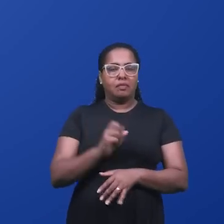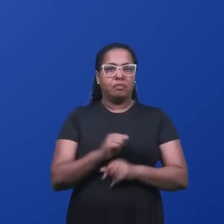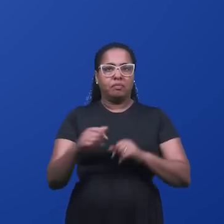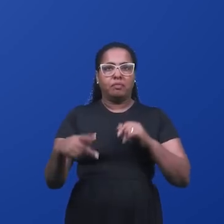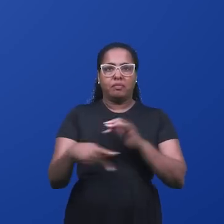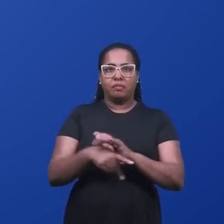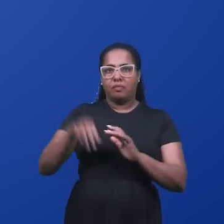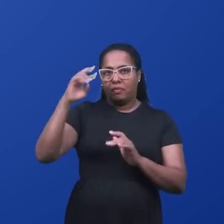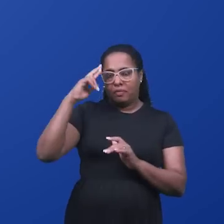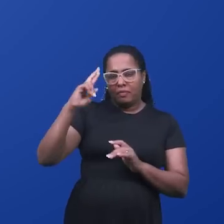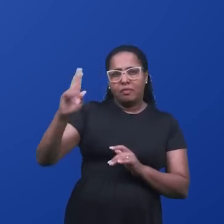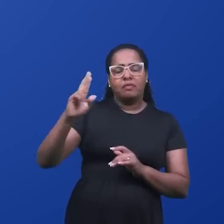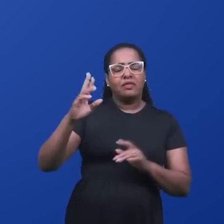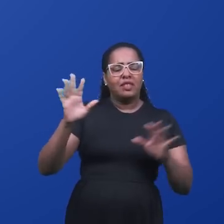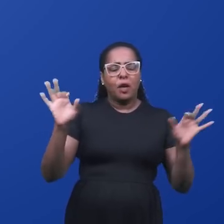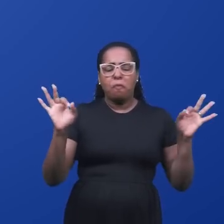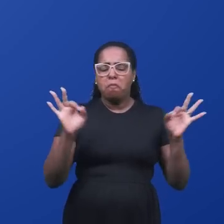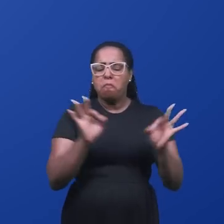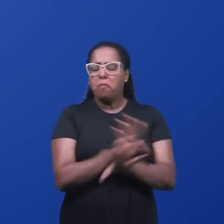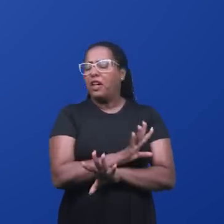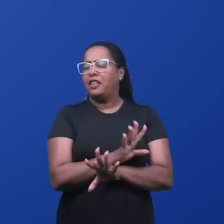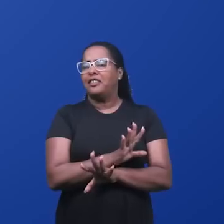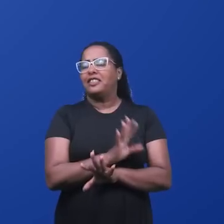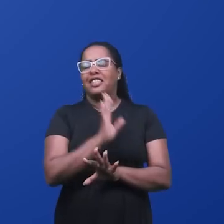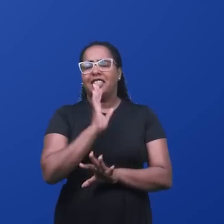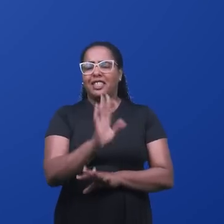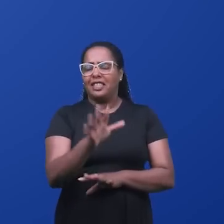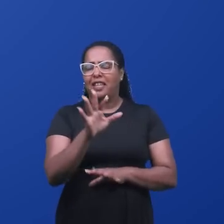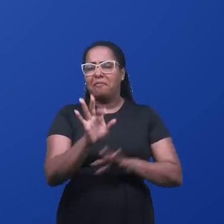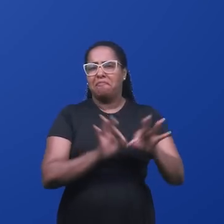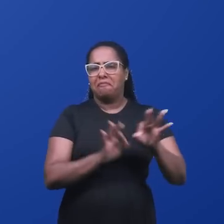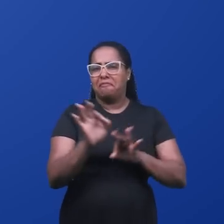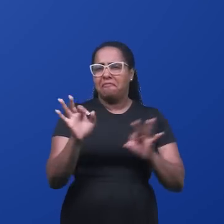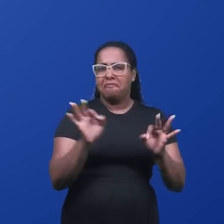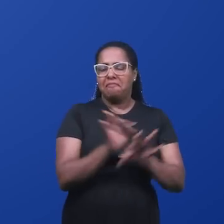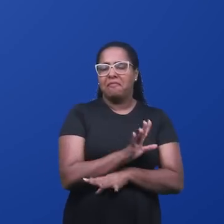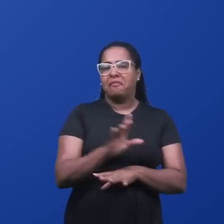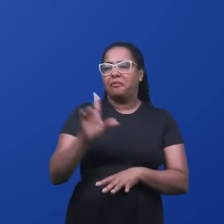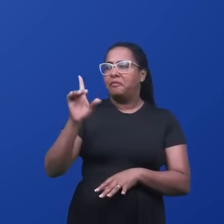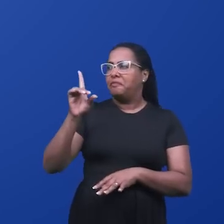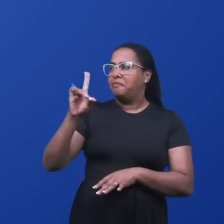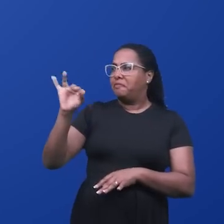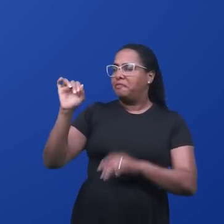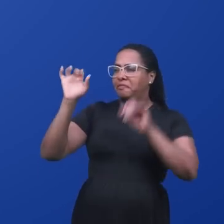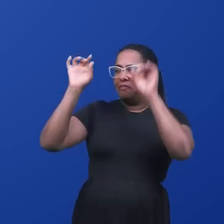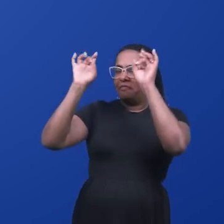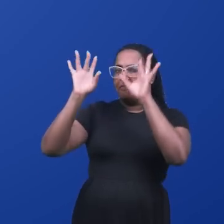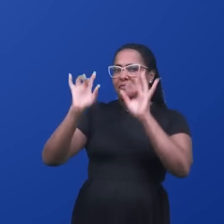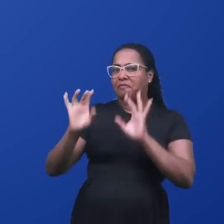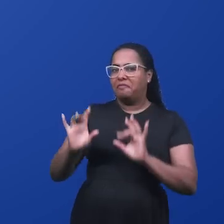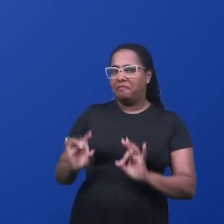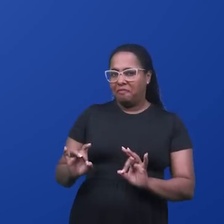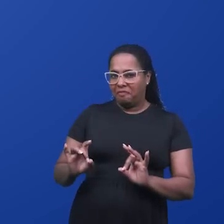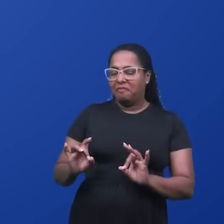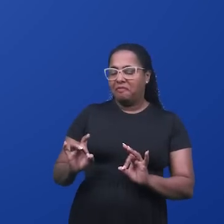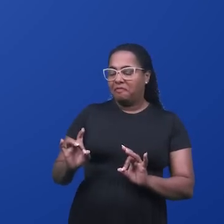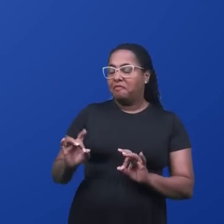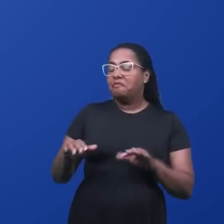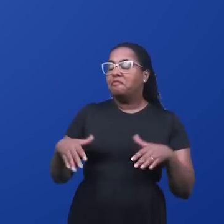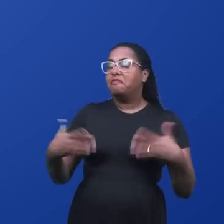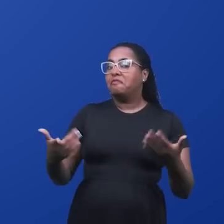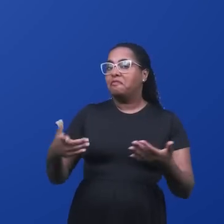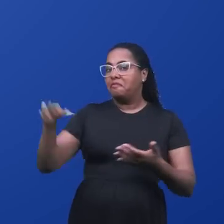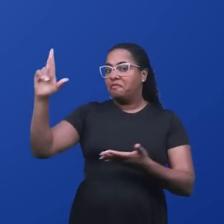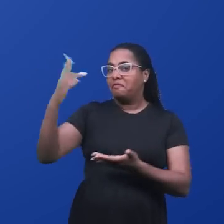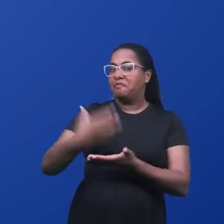Senhor. Ela já está pronta, já está preparada para esse grande dia, que será o dia do